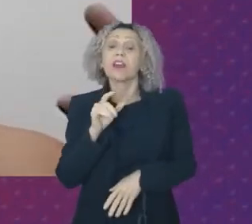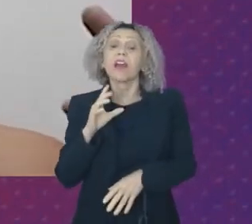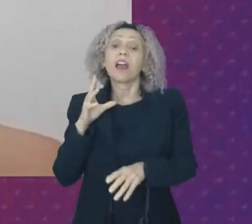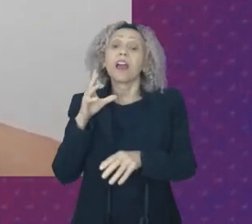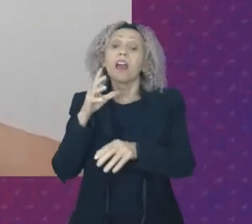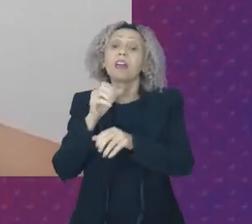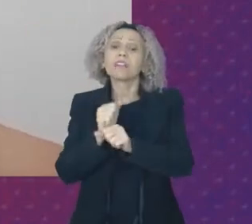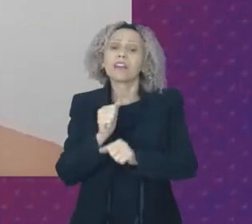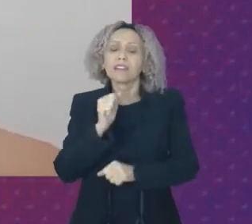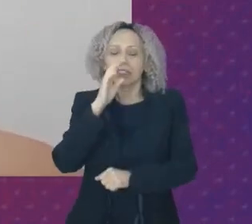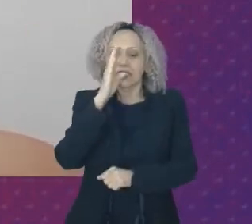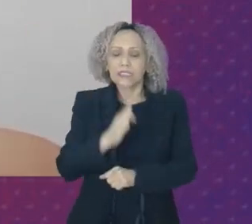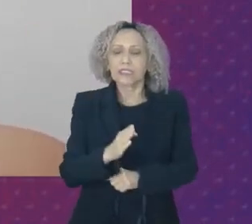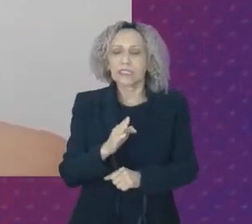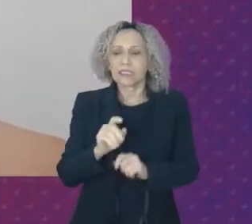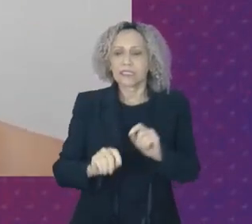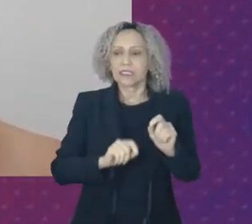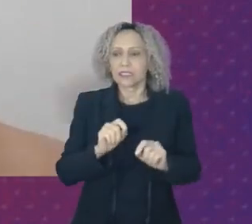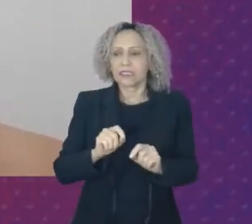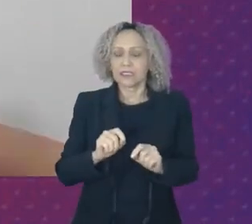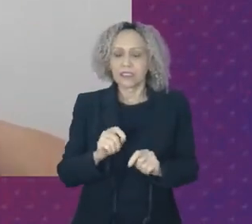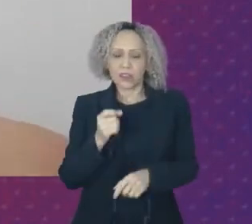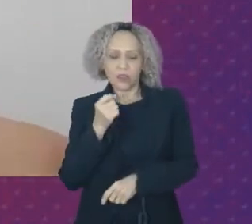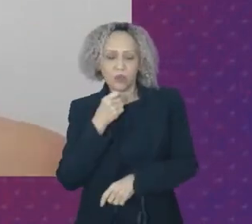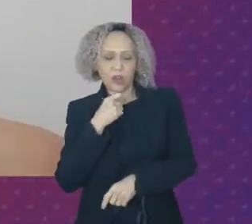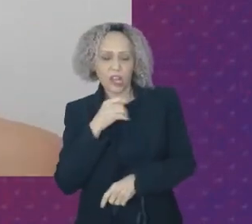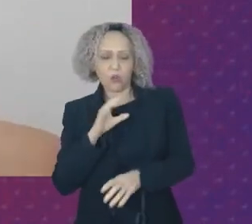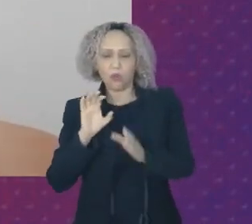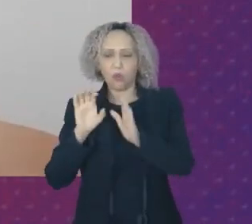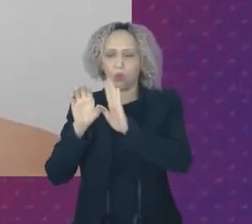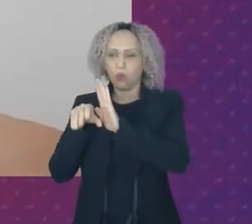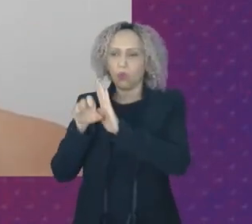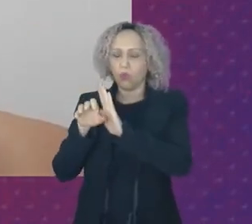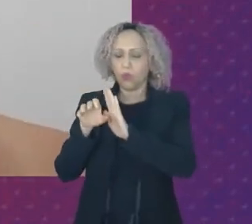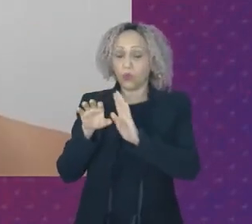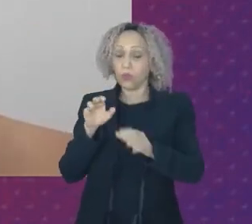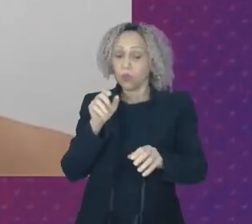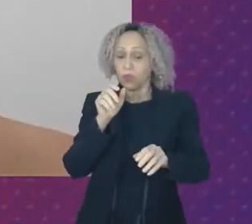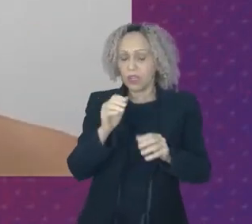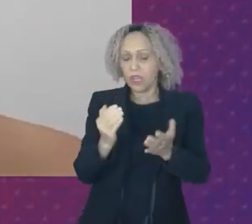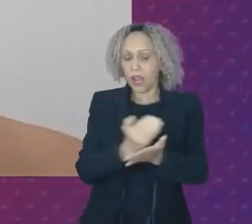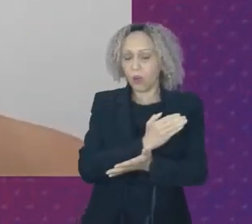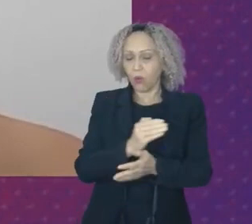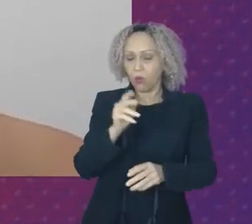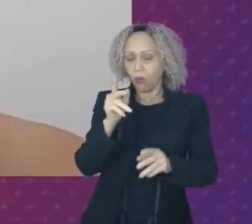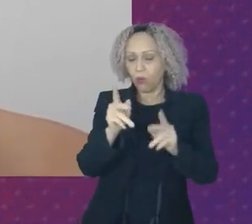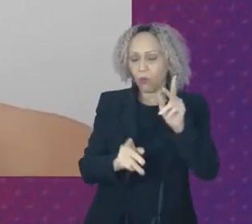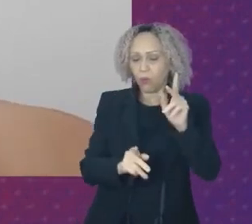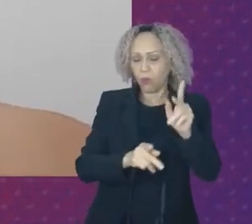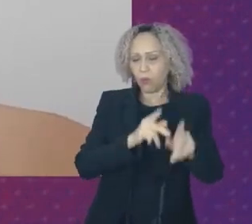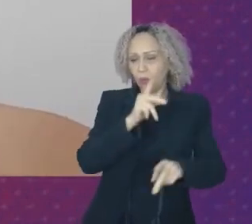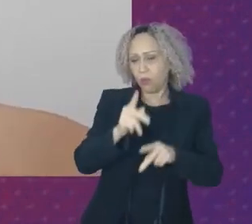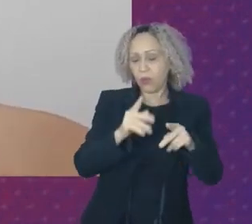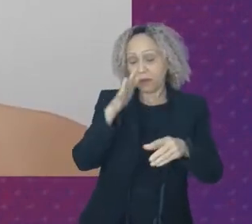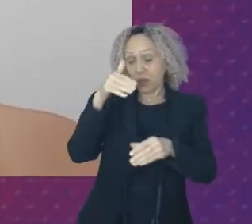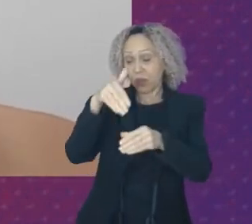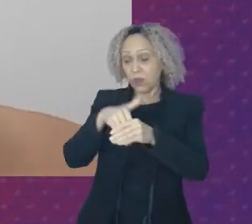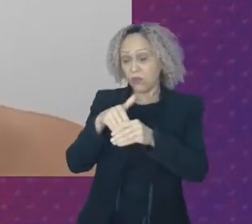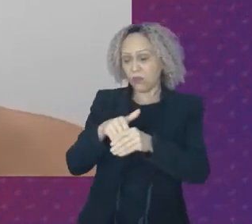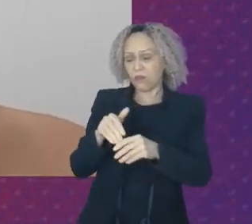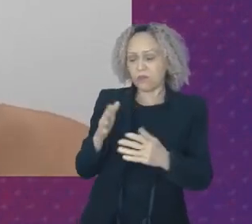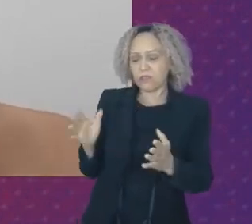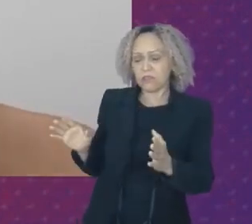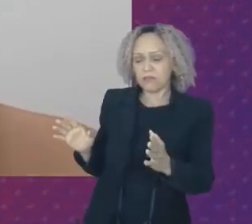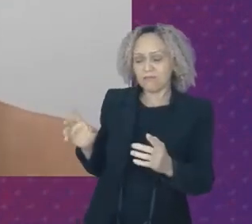né, para a lógica do humor, um conteúdo gerar identificação por parte dos leitores e funciona bem